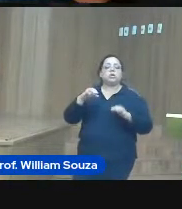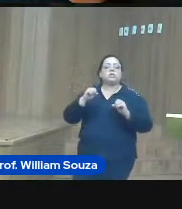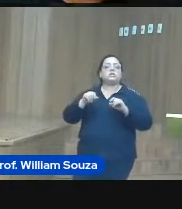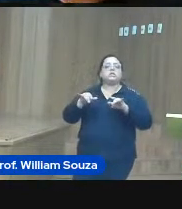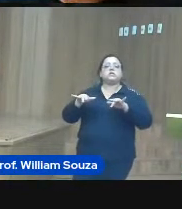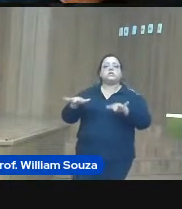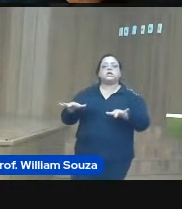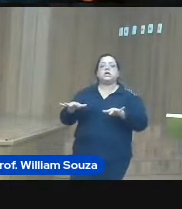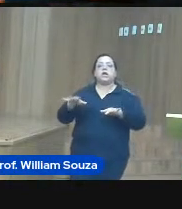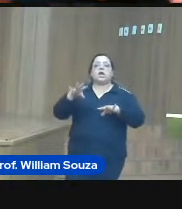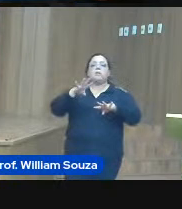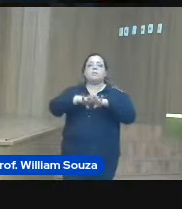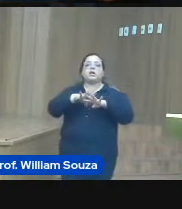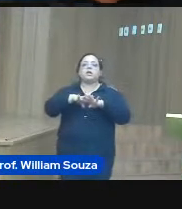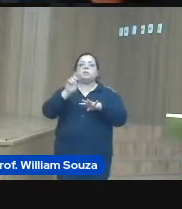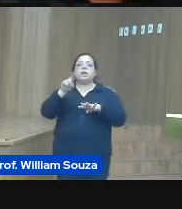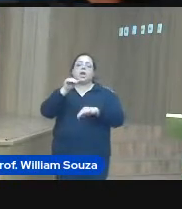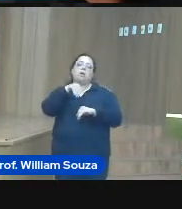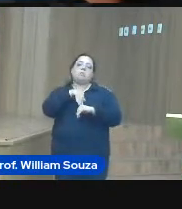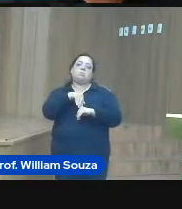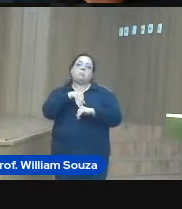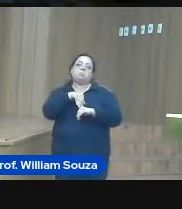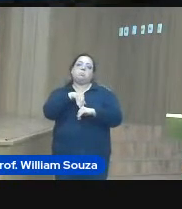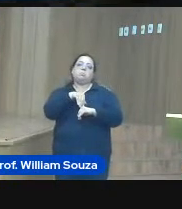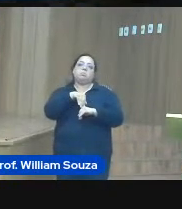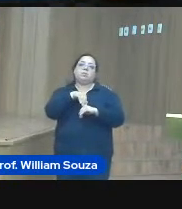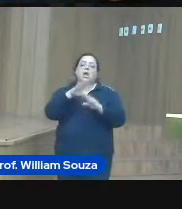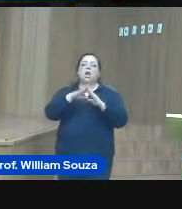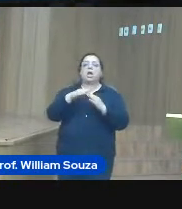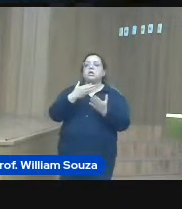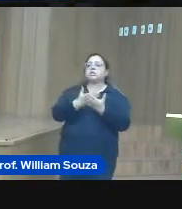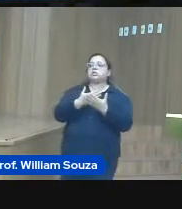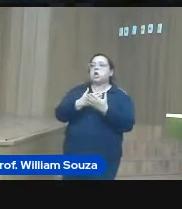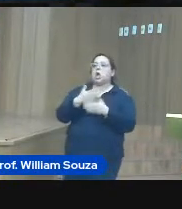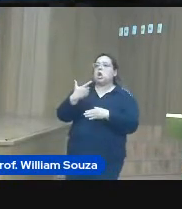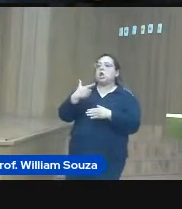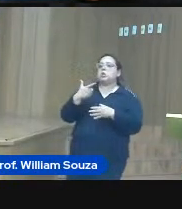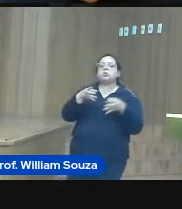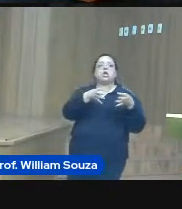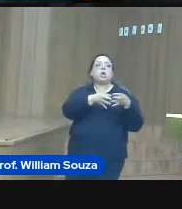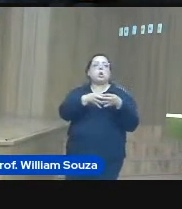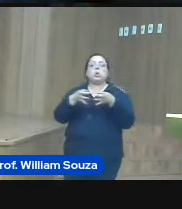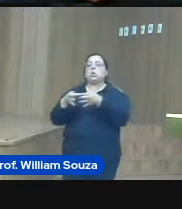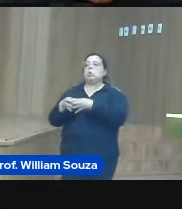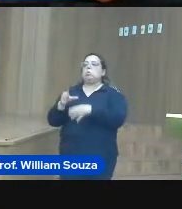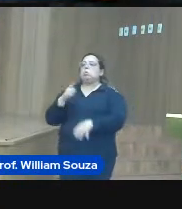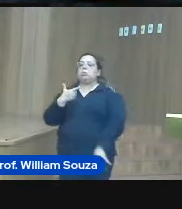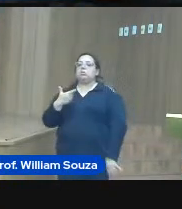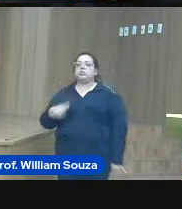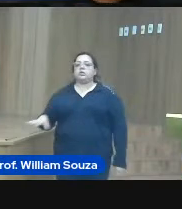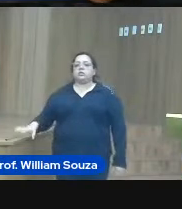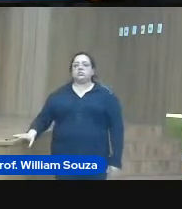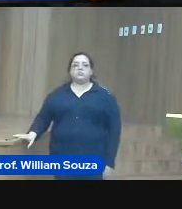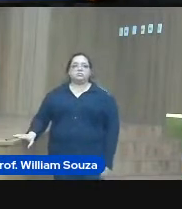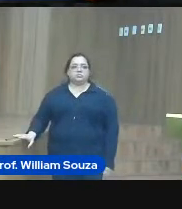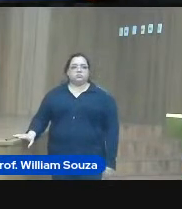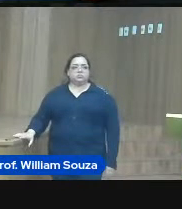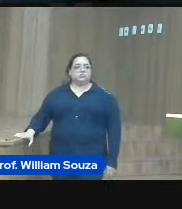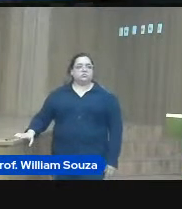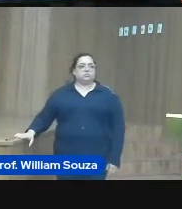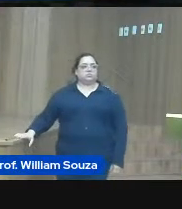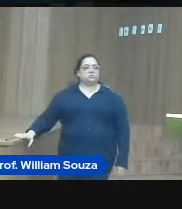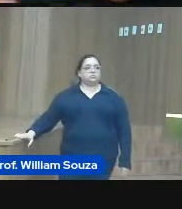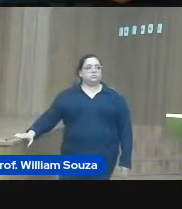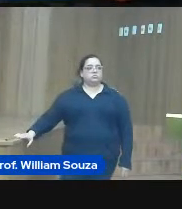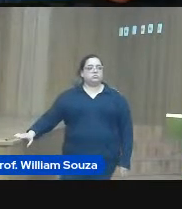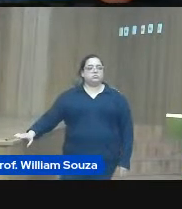neutra. A escola sem partido. Escola sem partido, escambau. Escola sem partido. Eu não estou